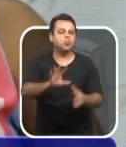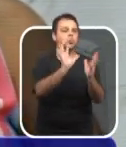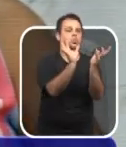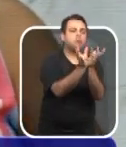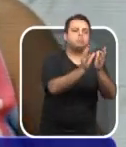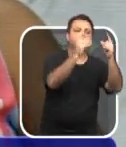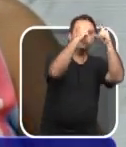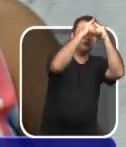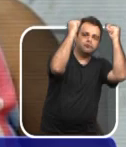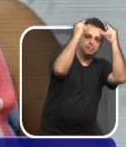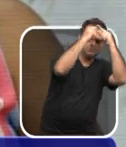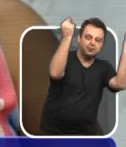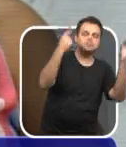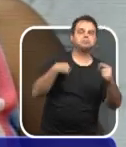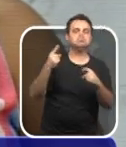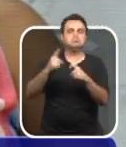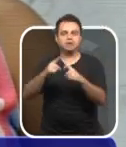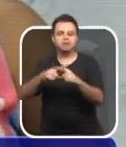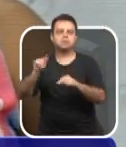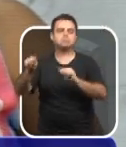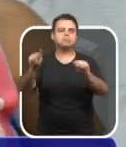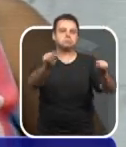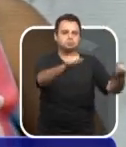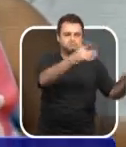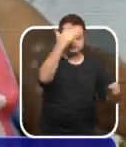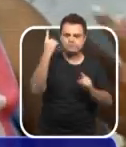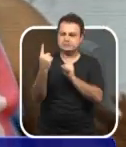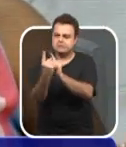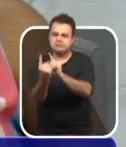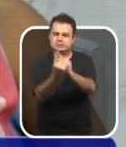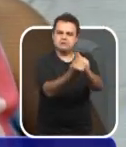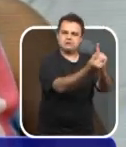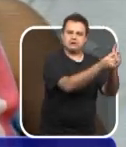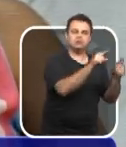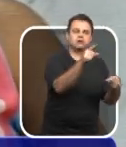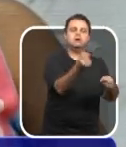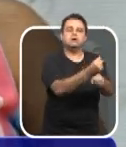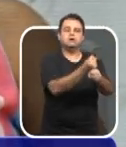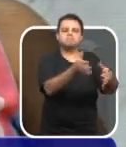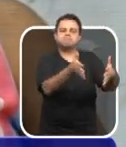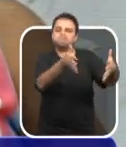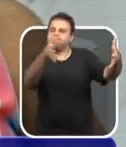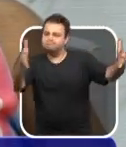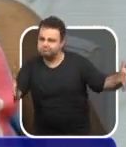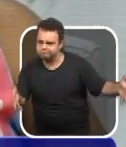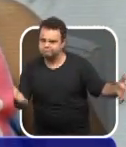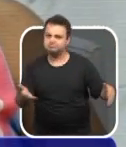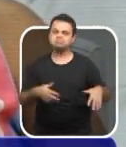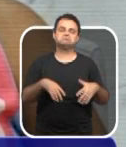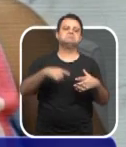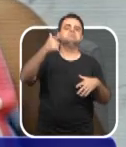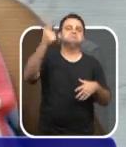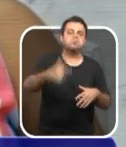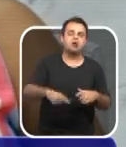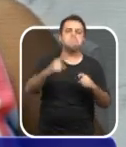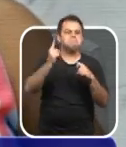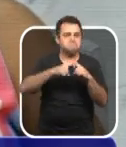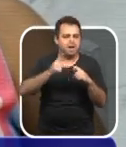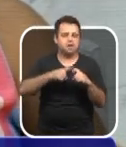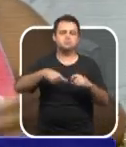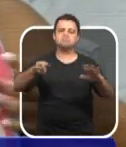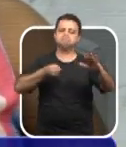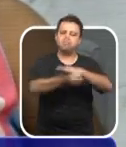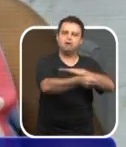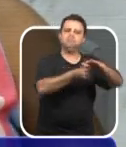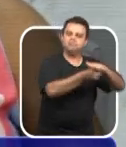a população sendo atendida devidamente, a ampliação de UBSs, fortalecimento de mais contratação de